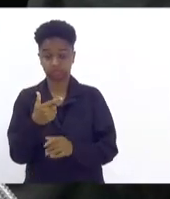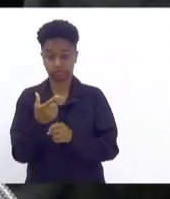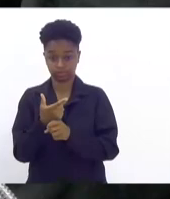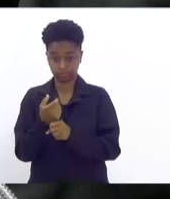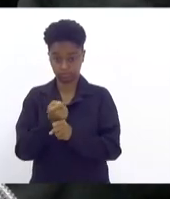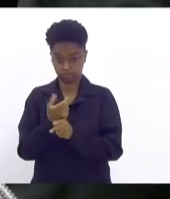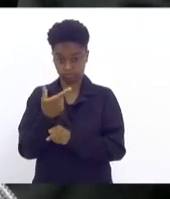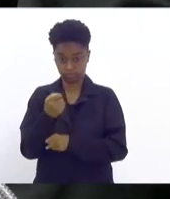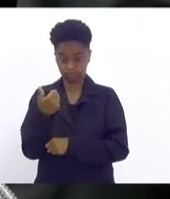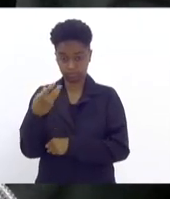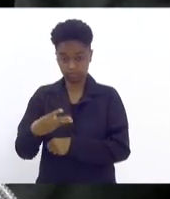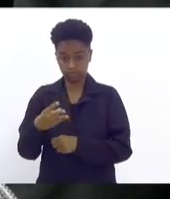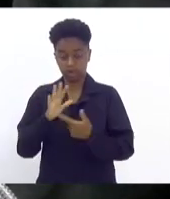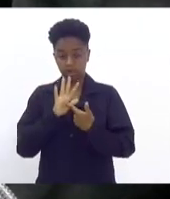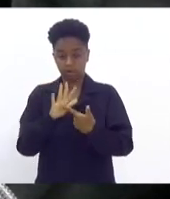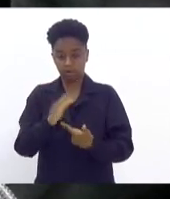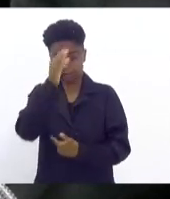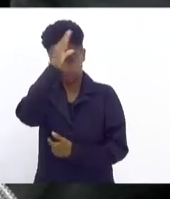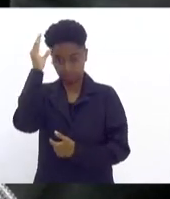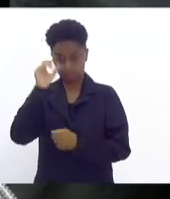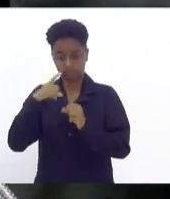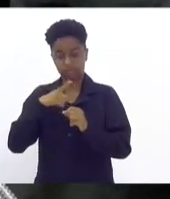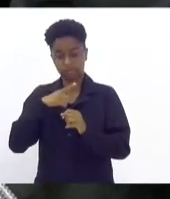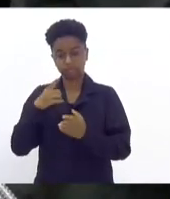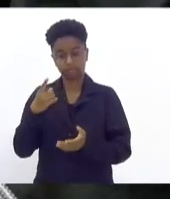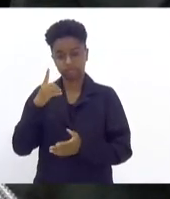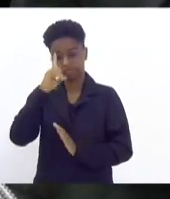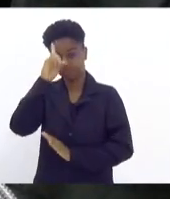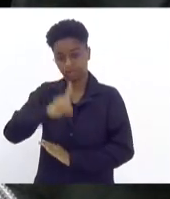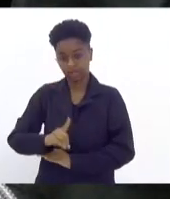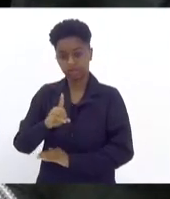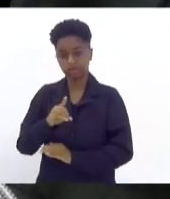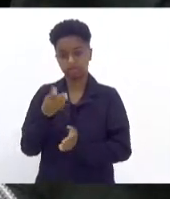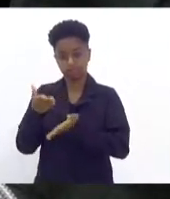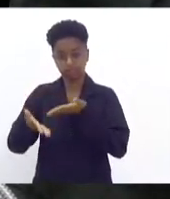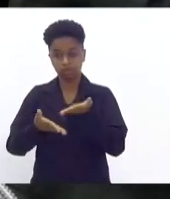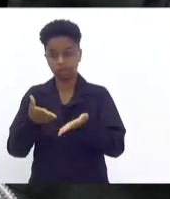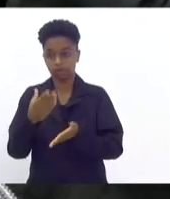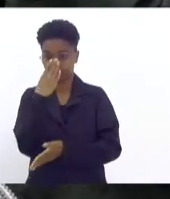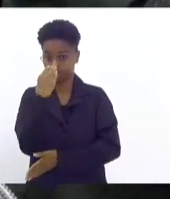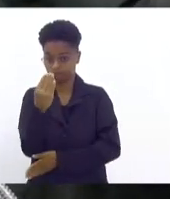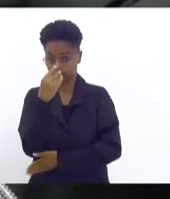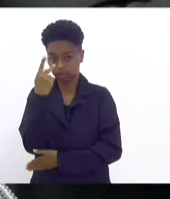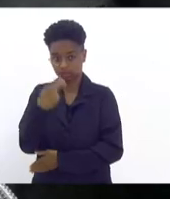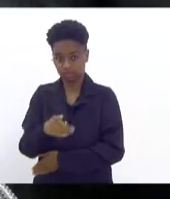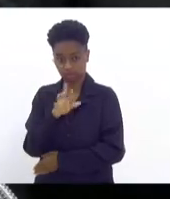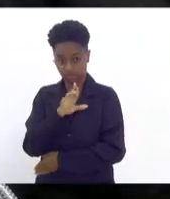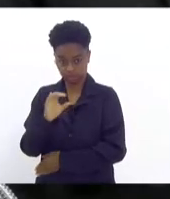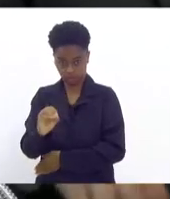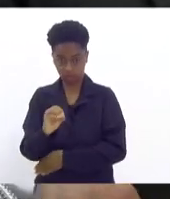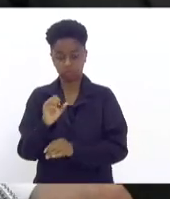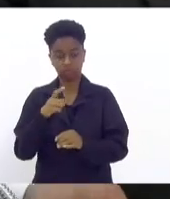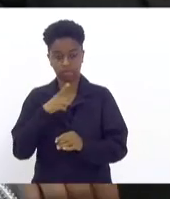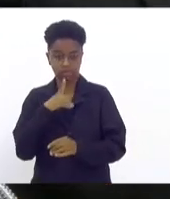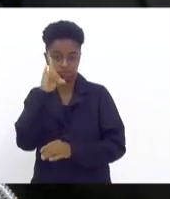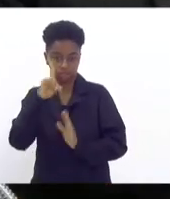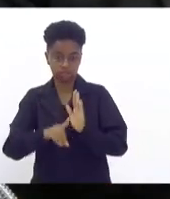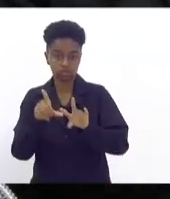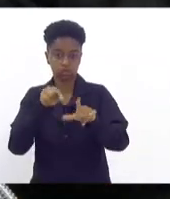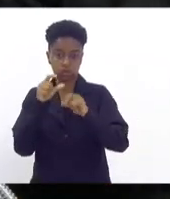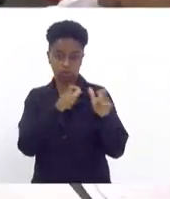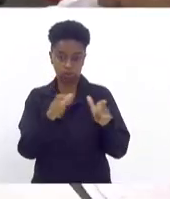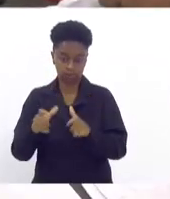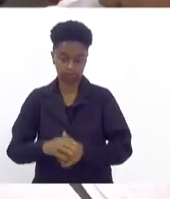direito do consumidor à marcação antecipada e gratuita de assento em voo operado no estado do Rio de Janeiro, para aparecer deputado Guilherme